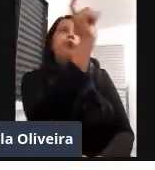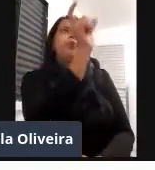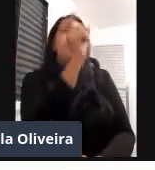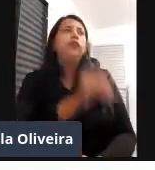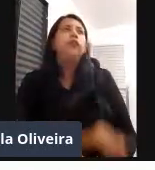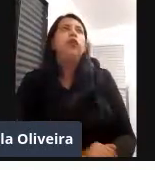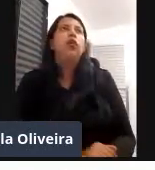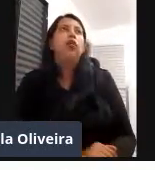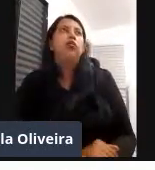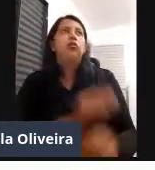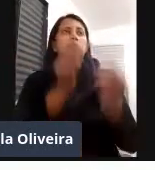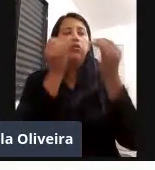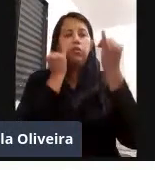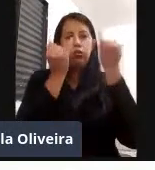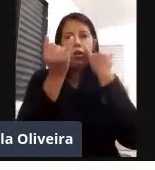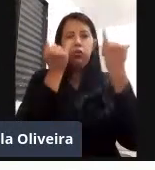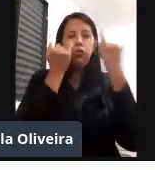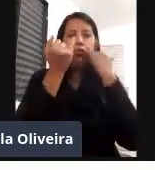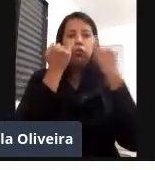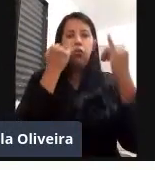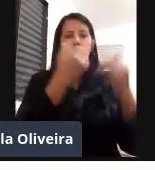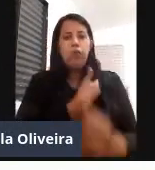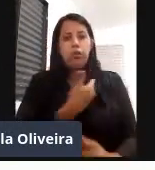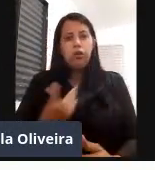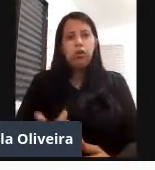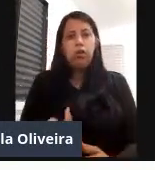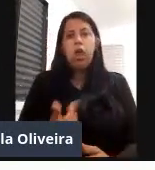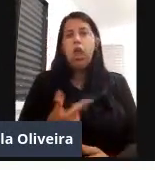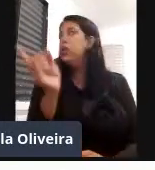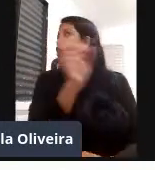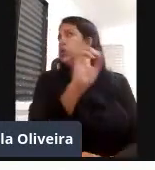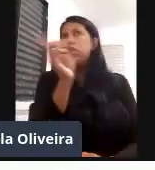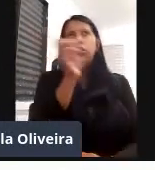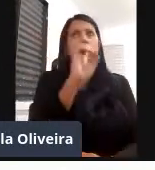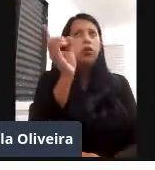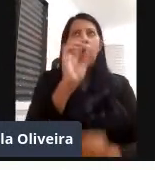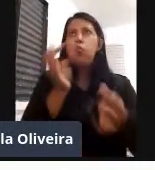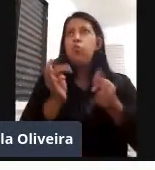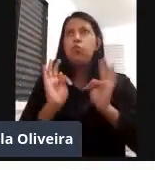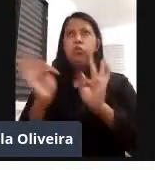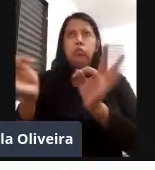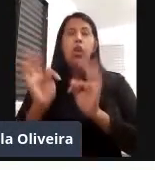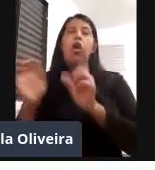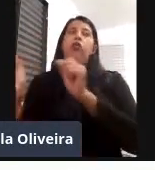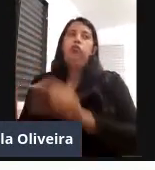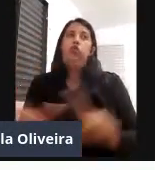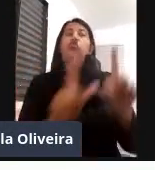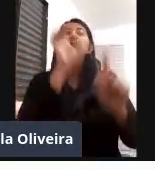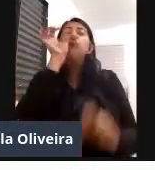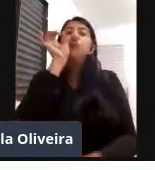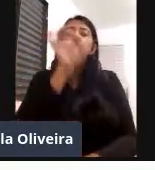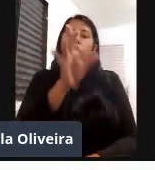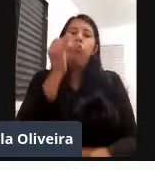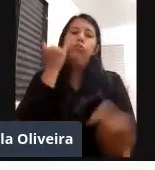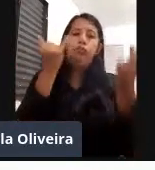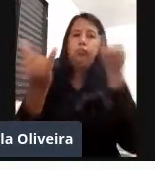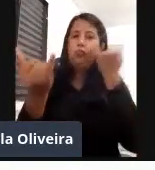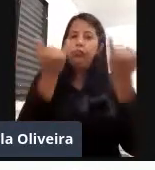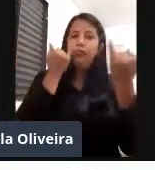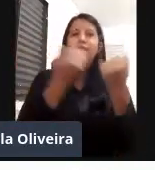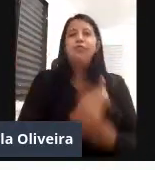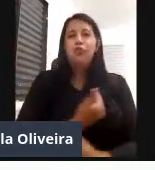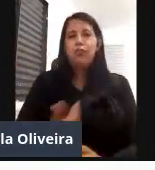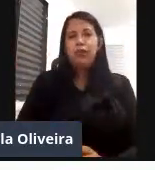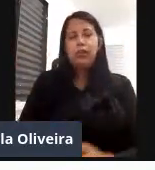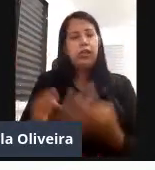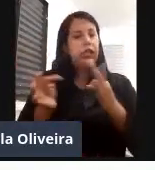que tiver de dados governamentais e que não tiver tecnologia, tá? É isso. Então, os resultados que contêm a